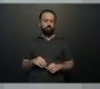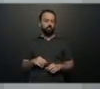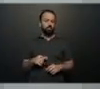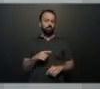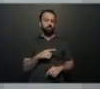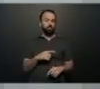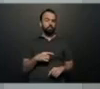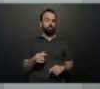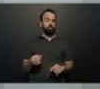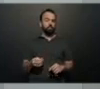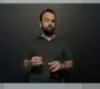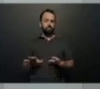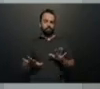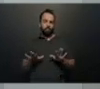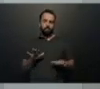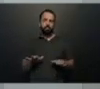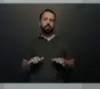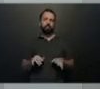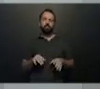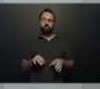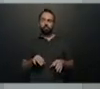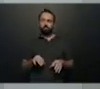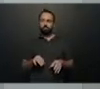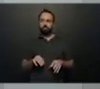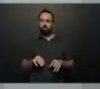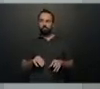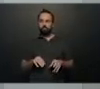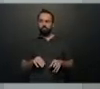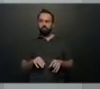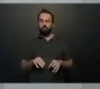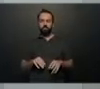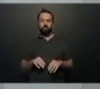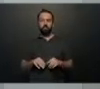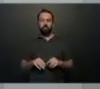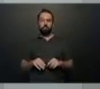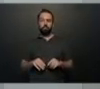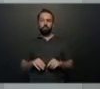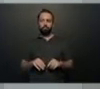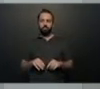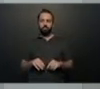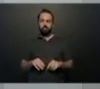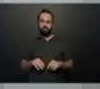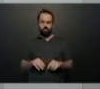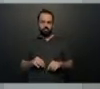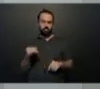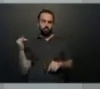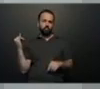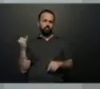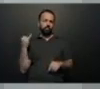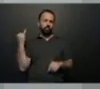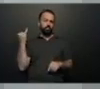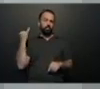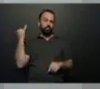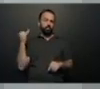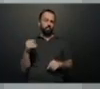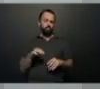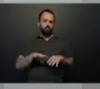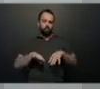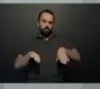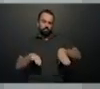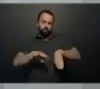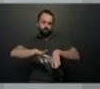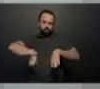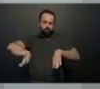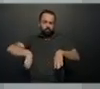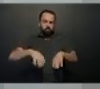existem, às vezes, não tem essas coisas para separar certinho, mas já é importante que você separe do lixo normal,